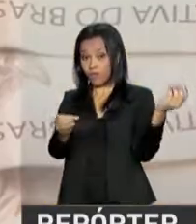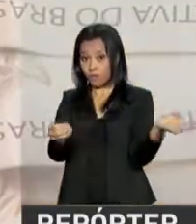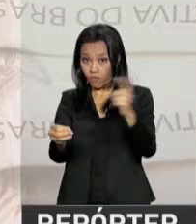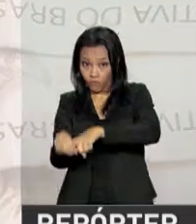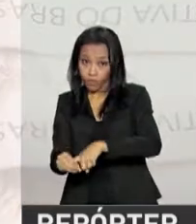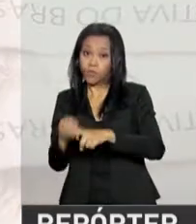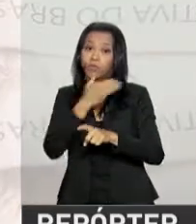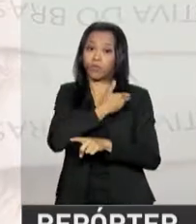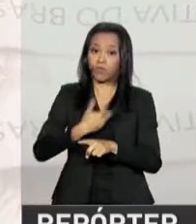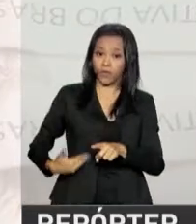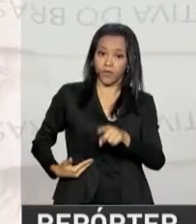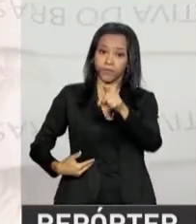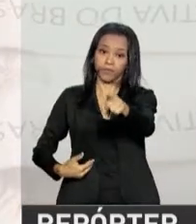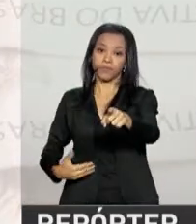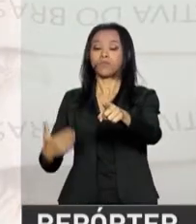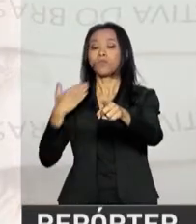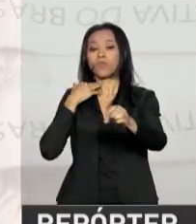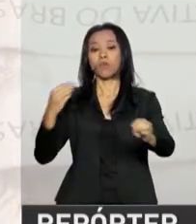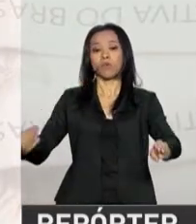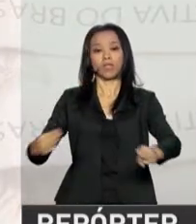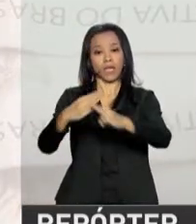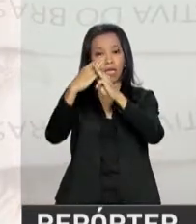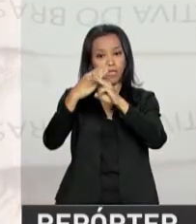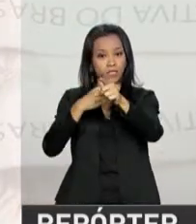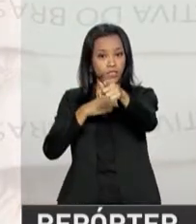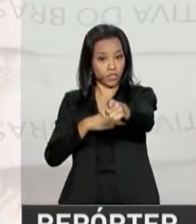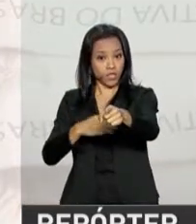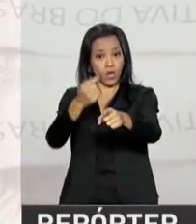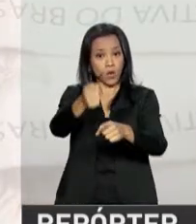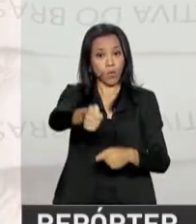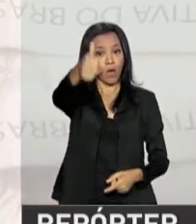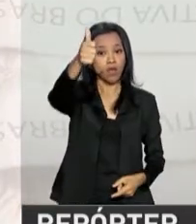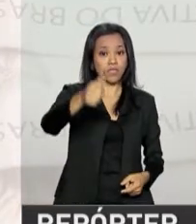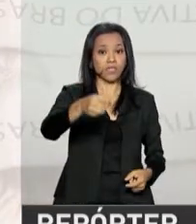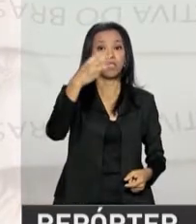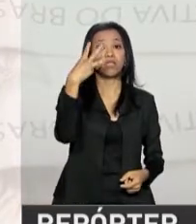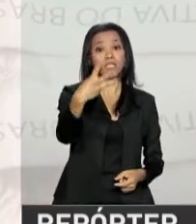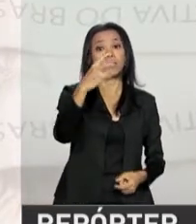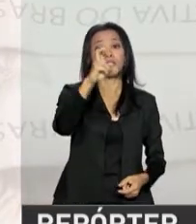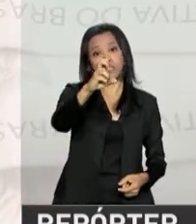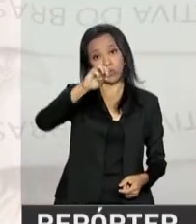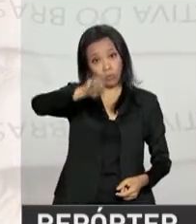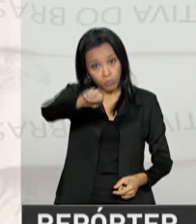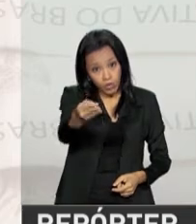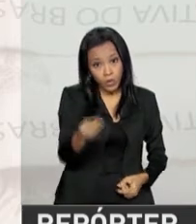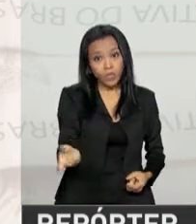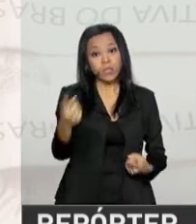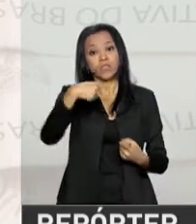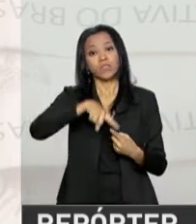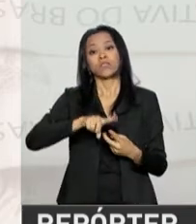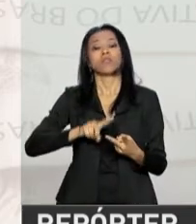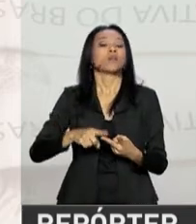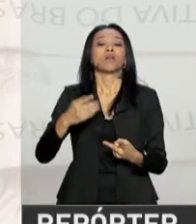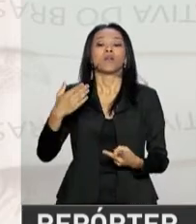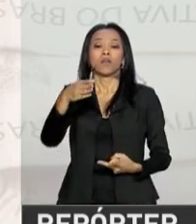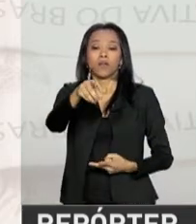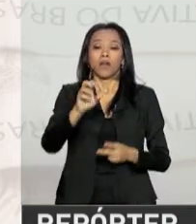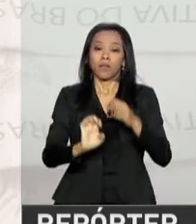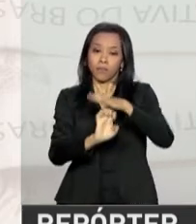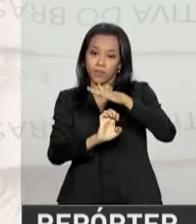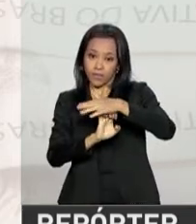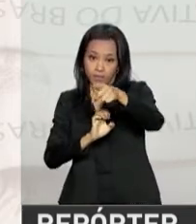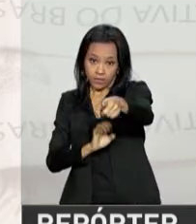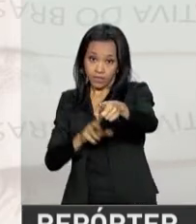ressarcidos à caixa econômica federal com quase 35 milhões à petrobras com valor de 7